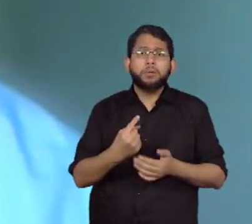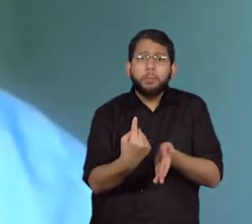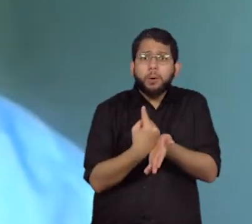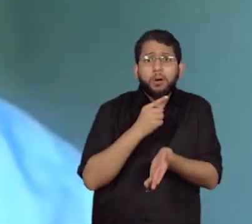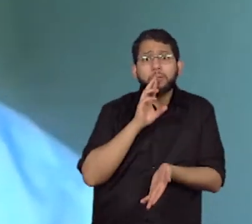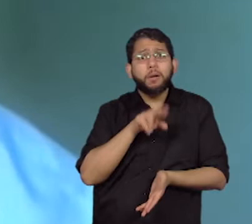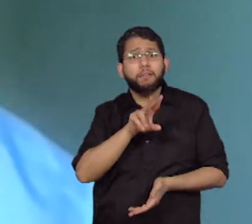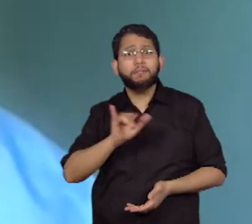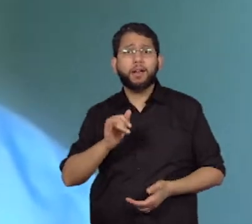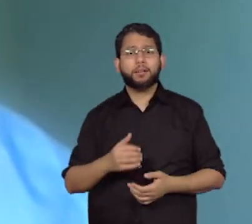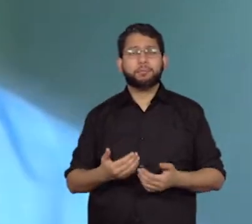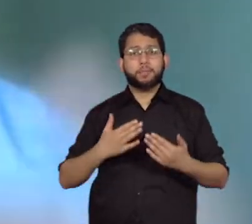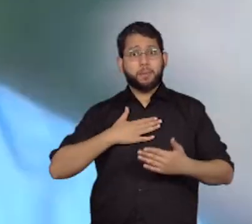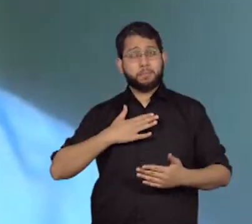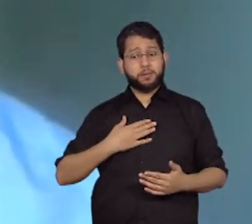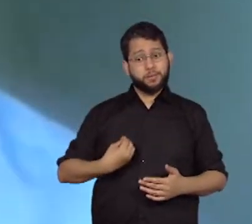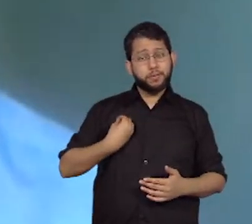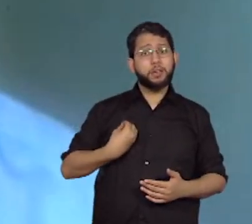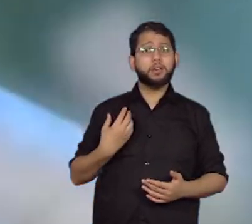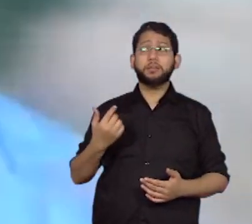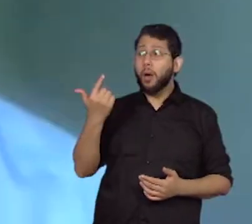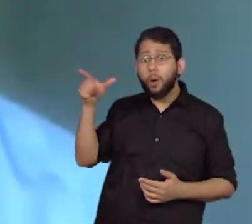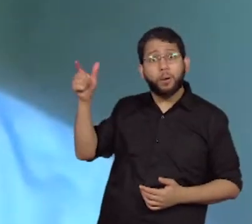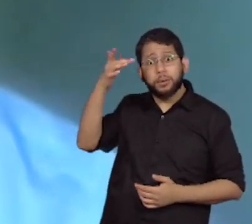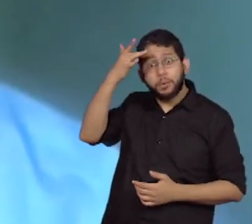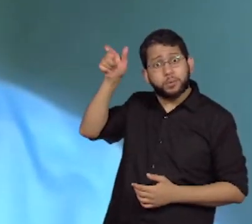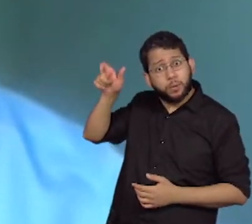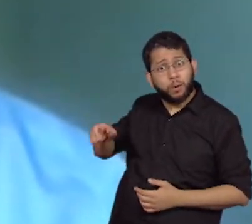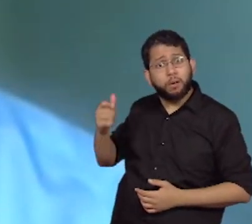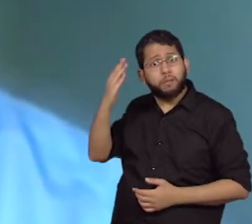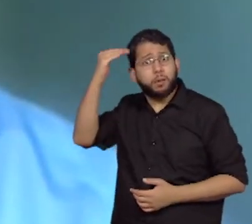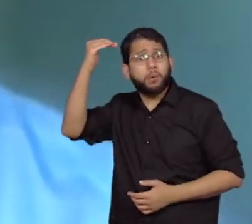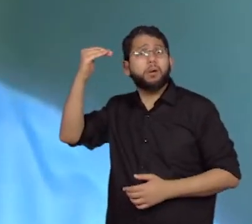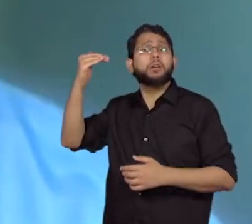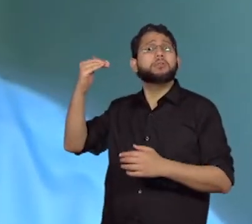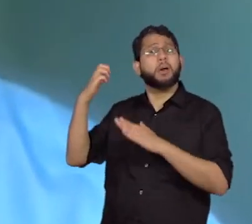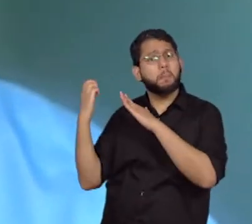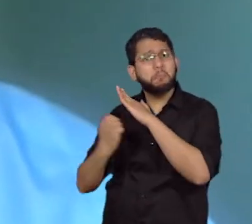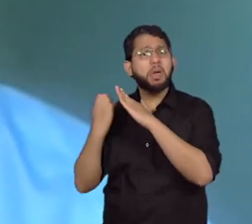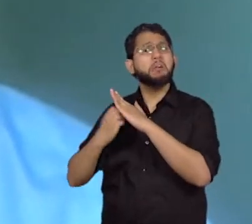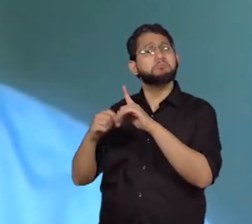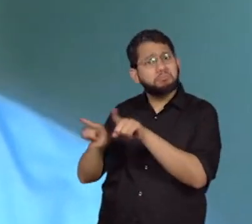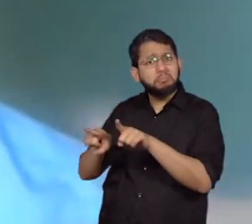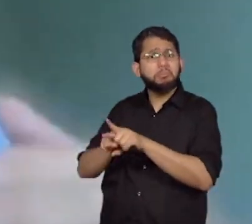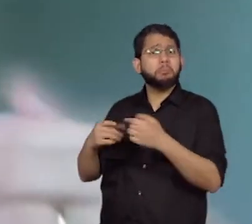ter. E como isso acontece comigo, acontece com um monte de gente que é